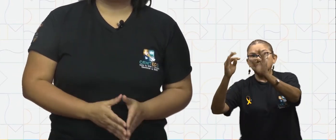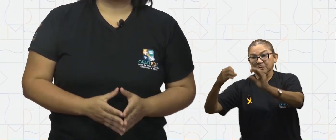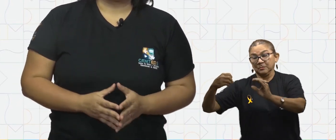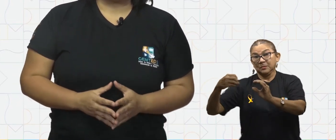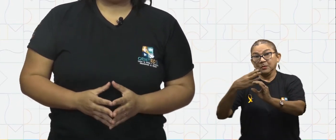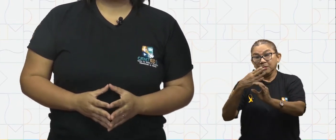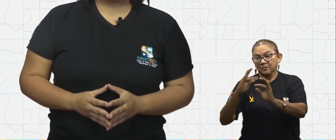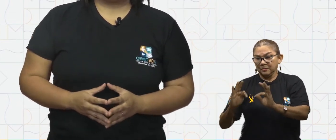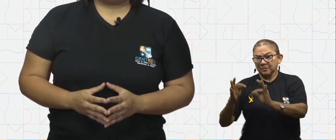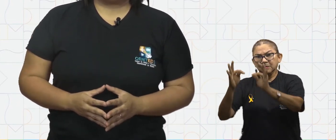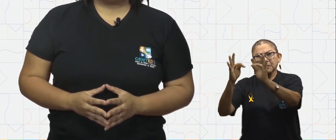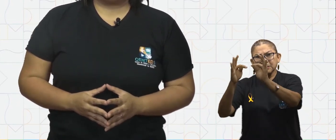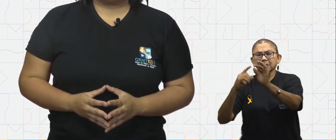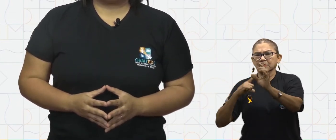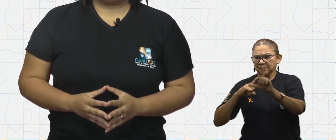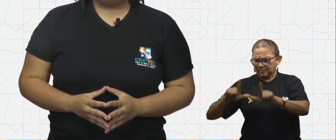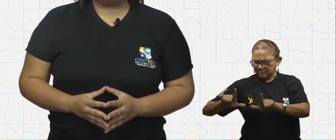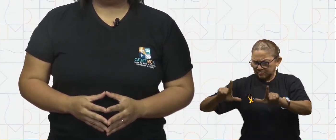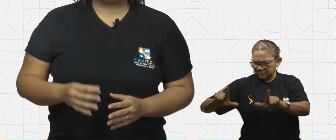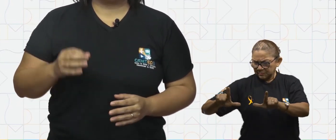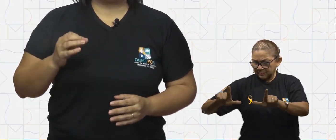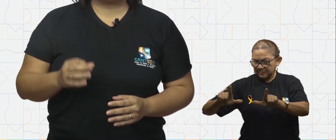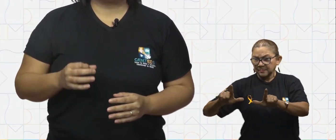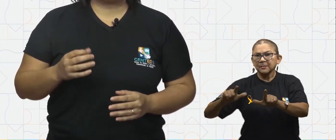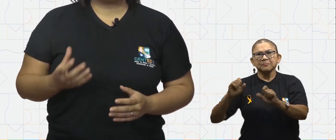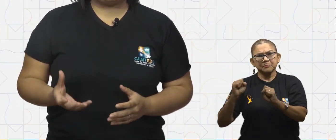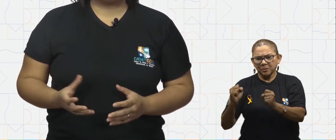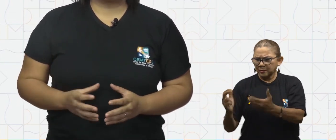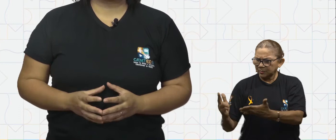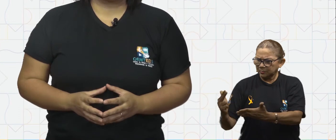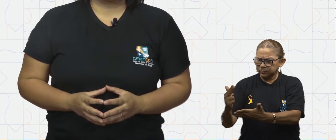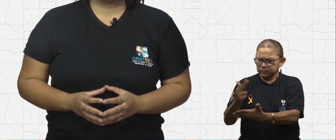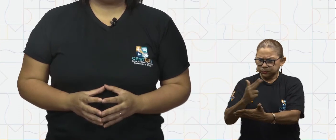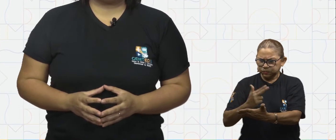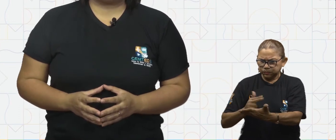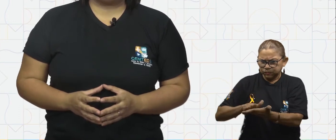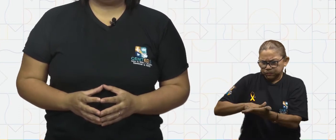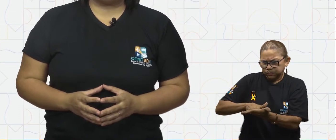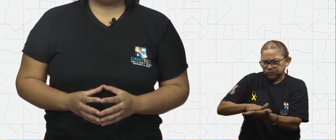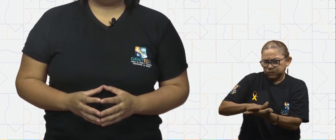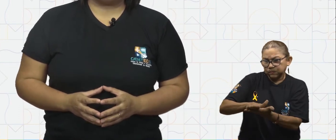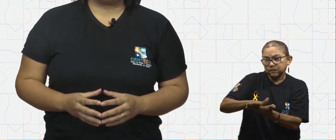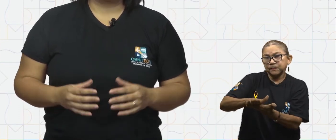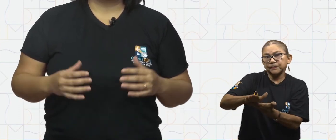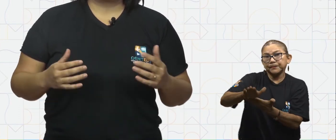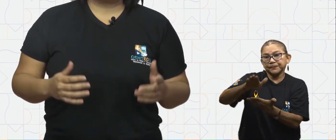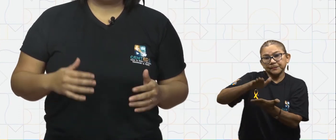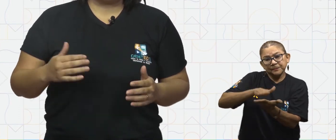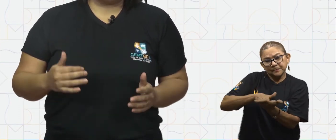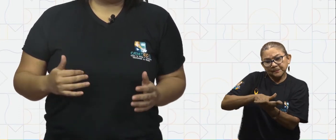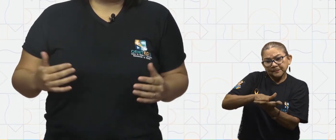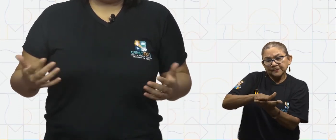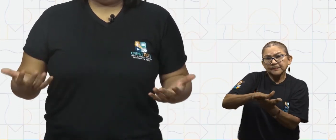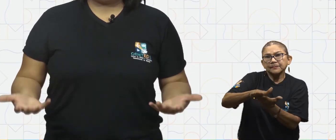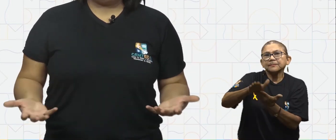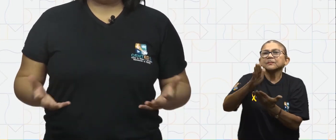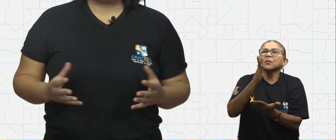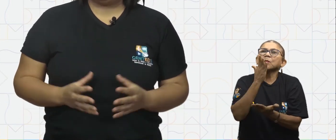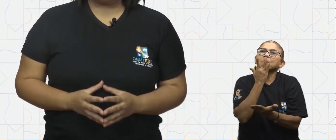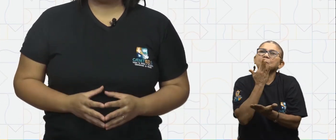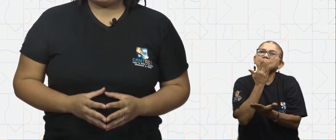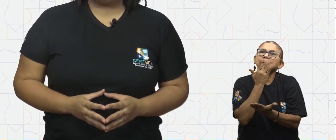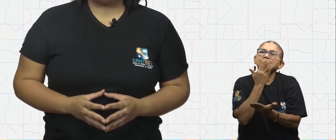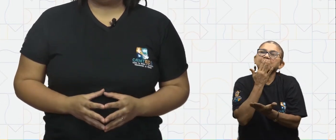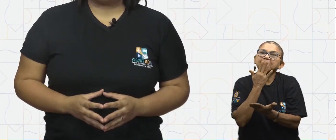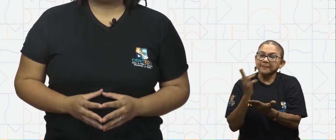eletromicrografia. As eletromicrografias podem ser tratadas com programas de computadores, que permitem até